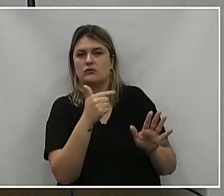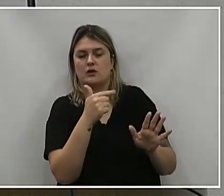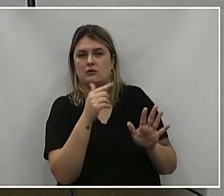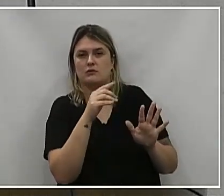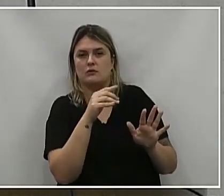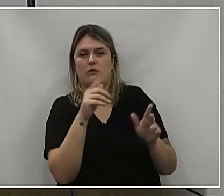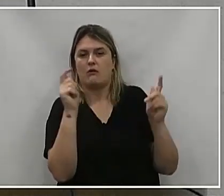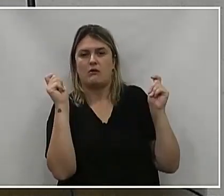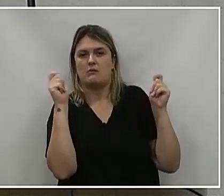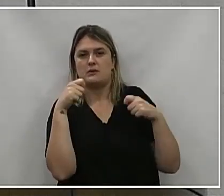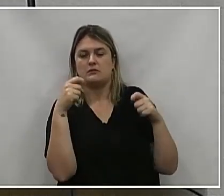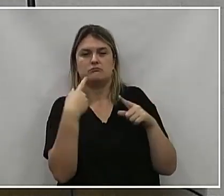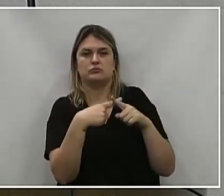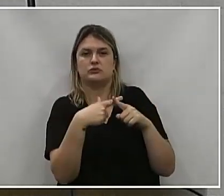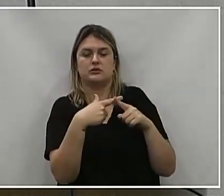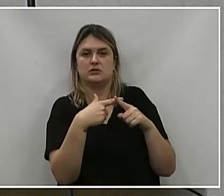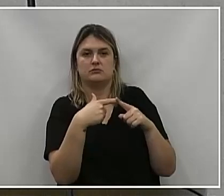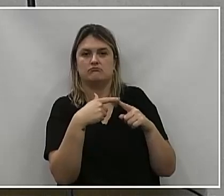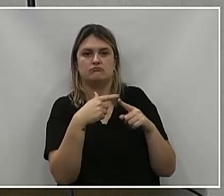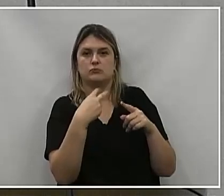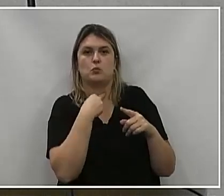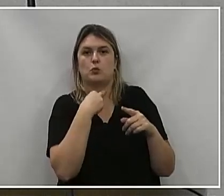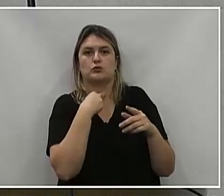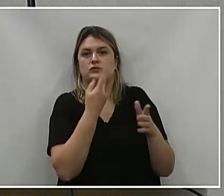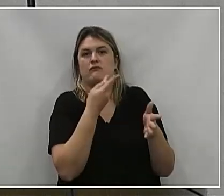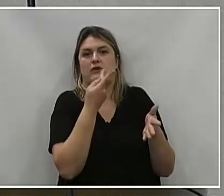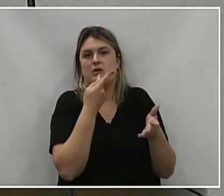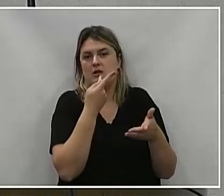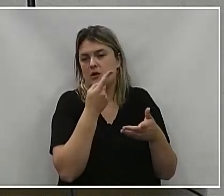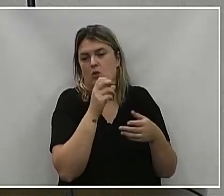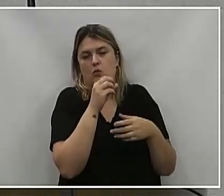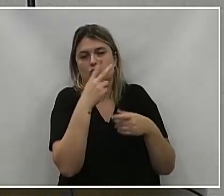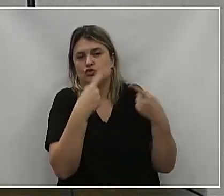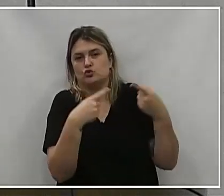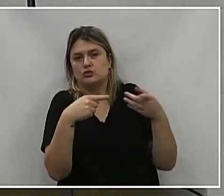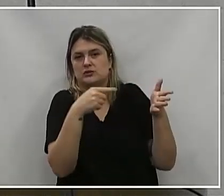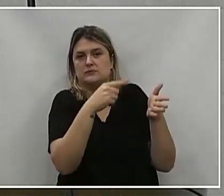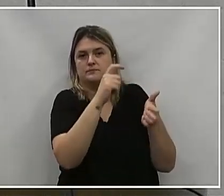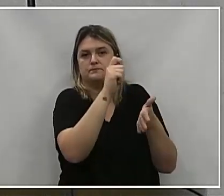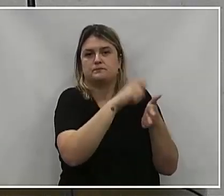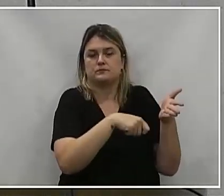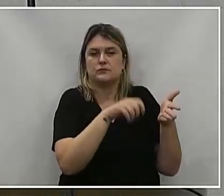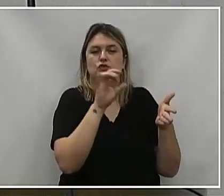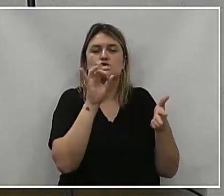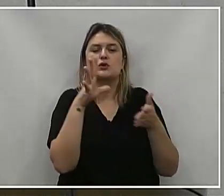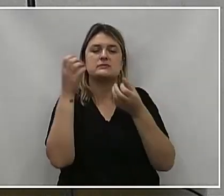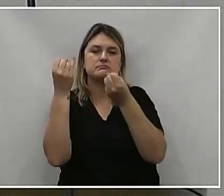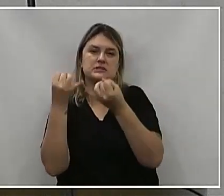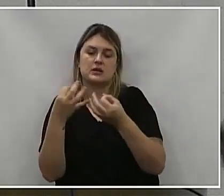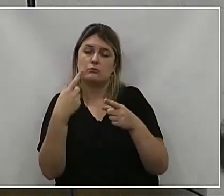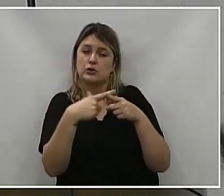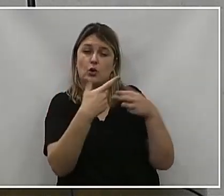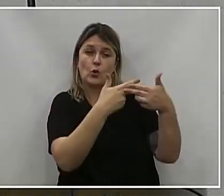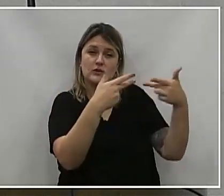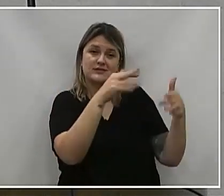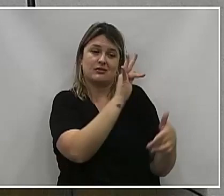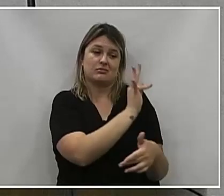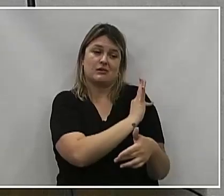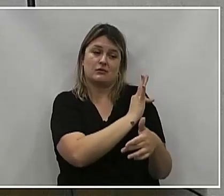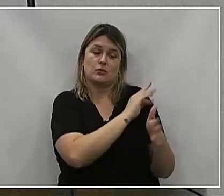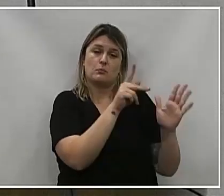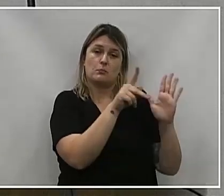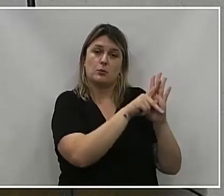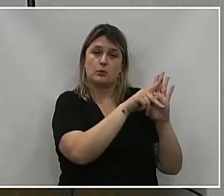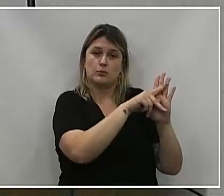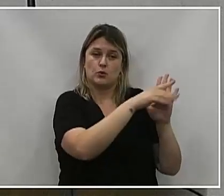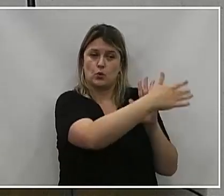mais difícil, né? Tecnicamente, eu não posso discutir o contrato, né? A parte técnica do contrato, só